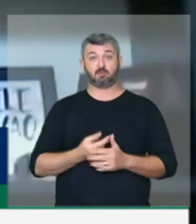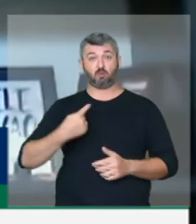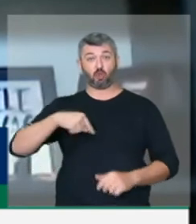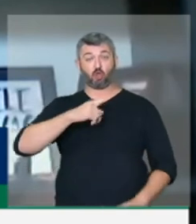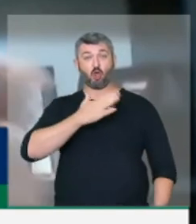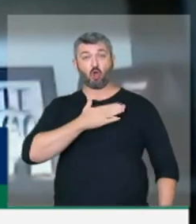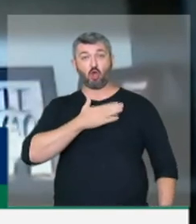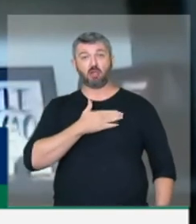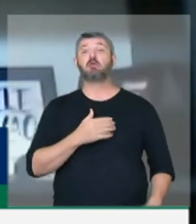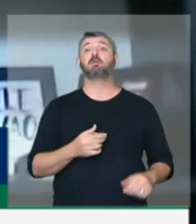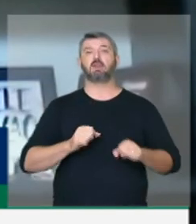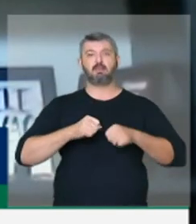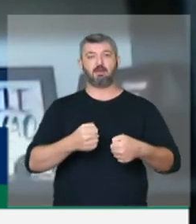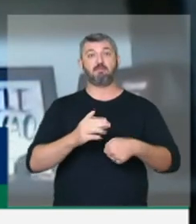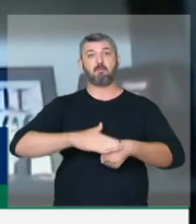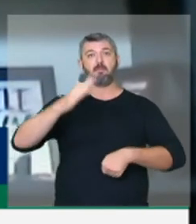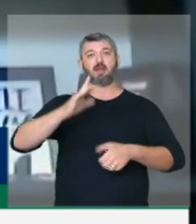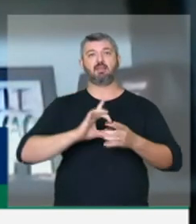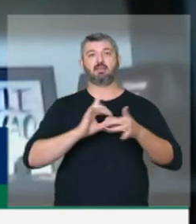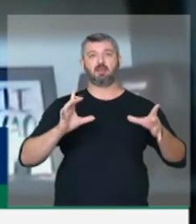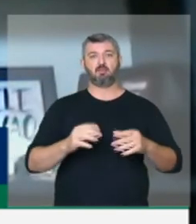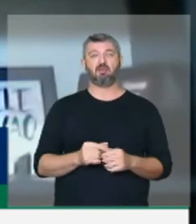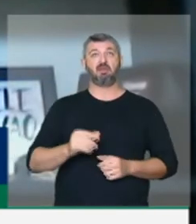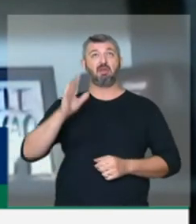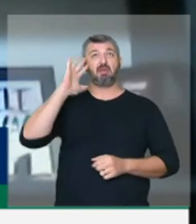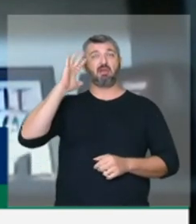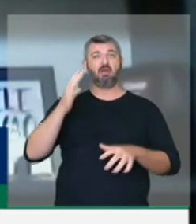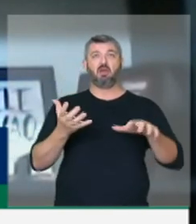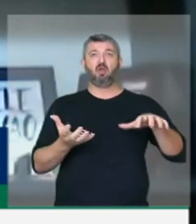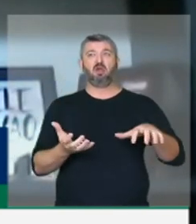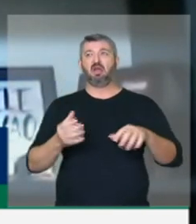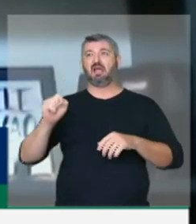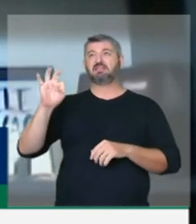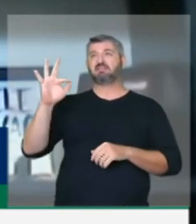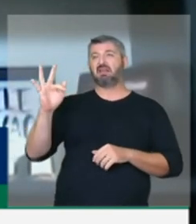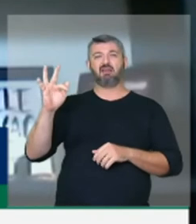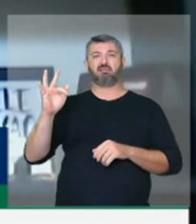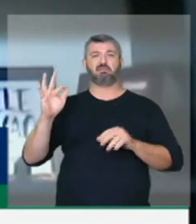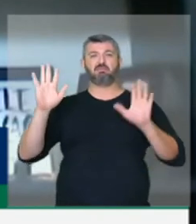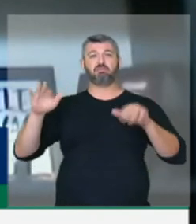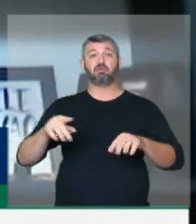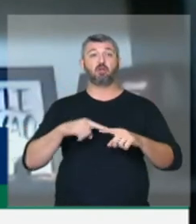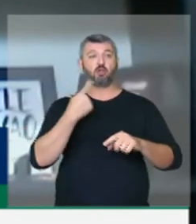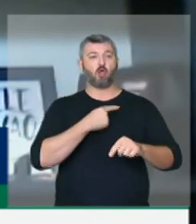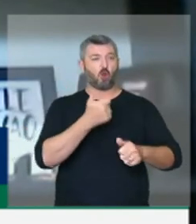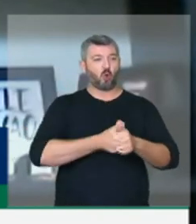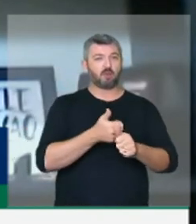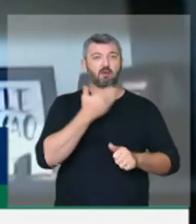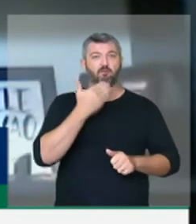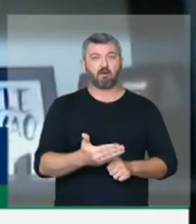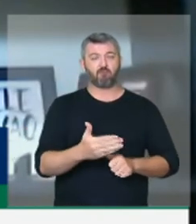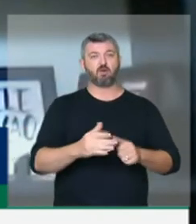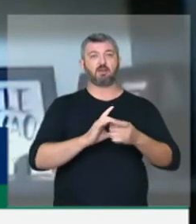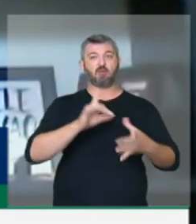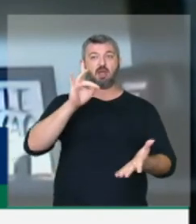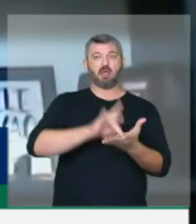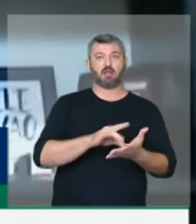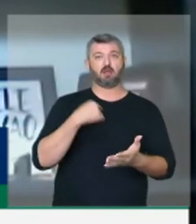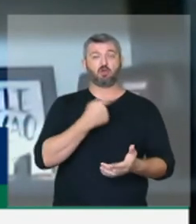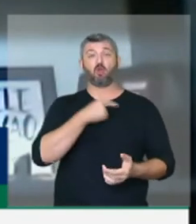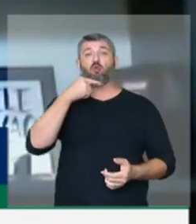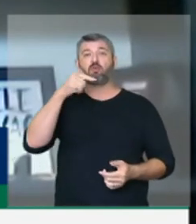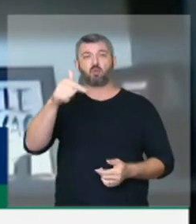que defendemos mais democracia, que não temos ilusão com o Congresso Nacional, com o Supremo Tribunal Federal, mas que lutamos por uma democracia real, não temos